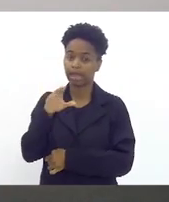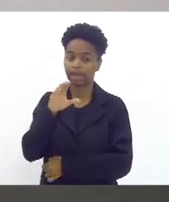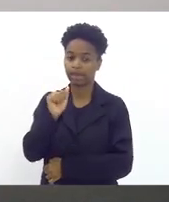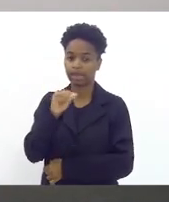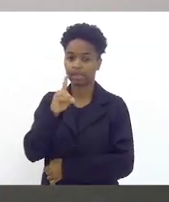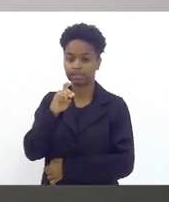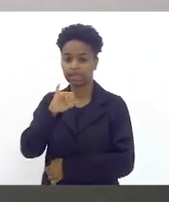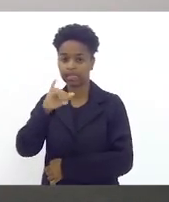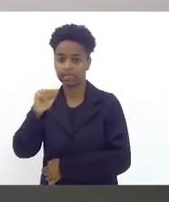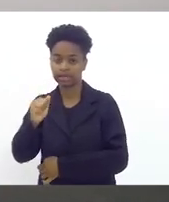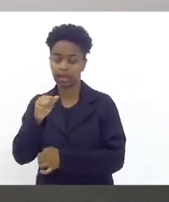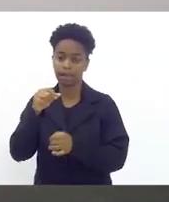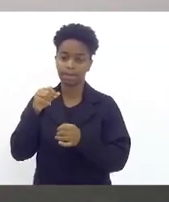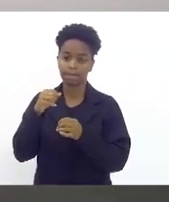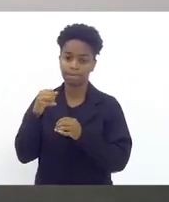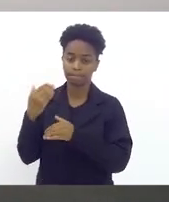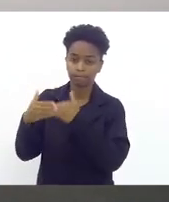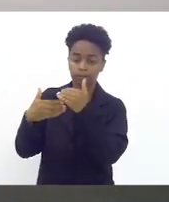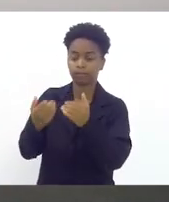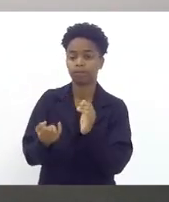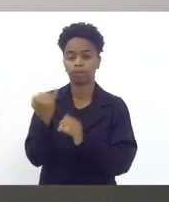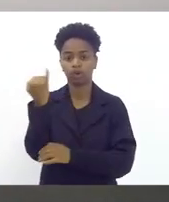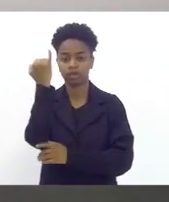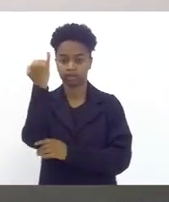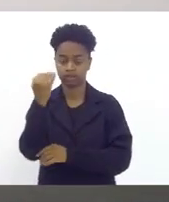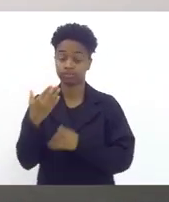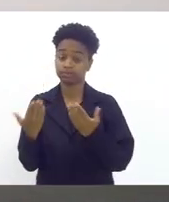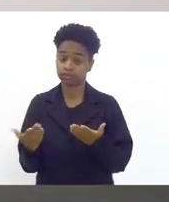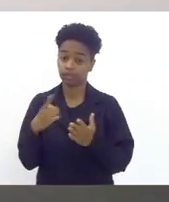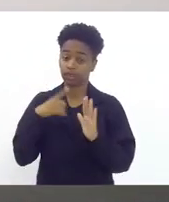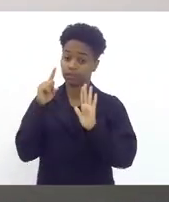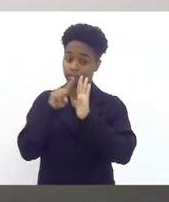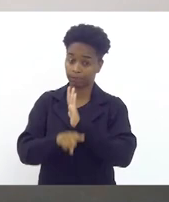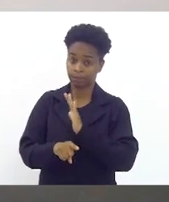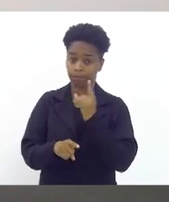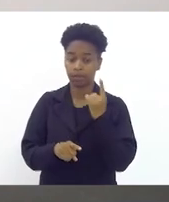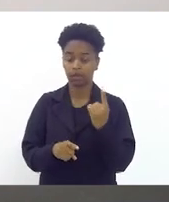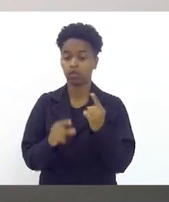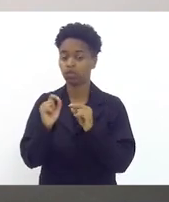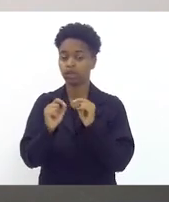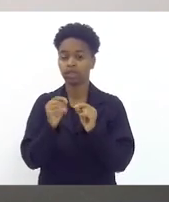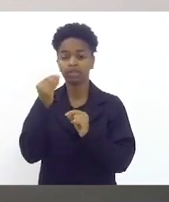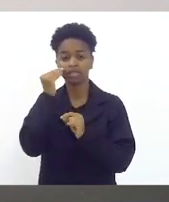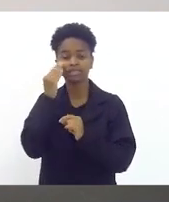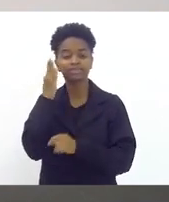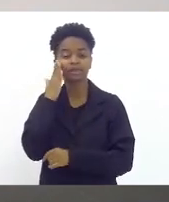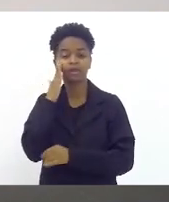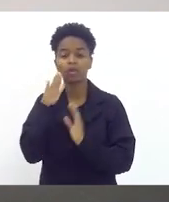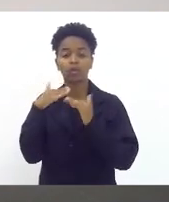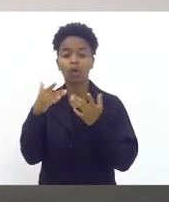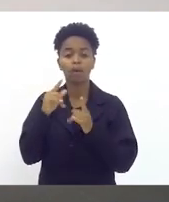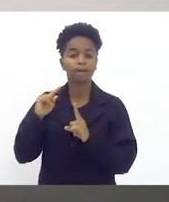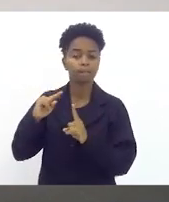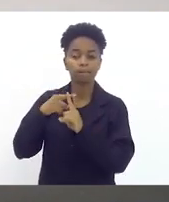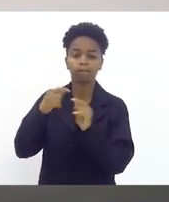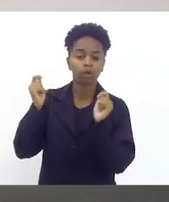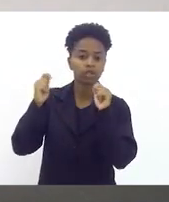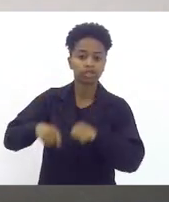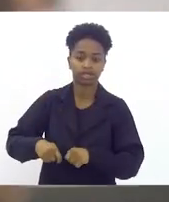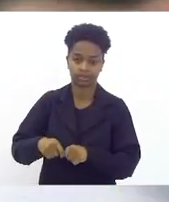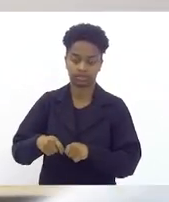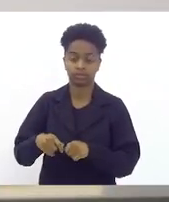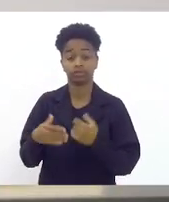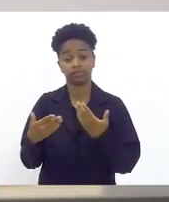produtiva muito importante então uma das perguntas foi buscando estima Qual o potencial dessa cadeia então